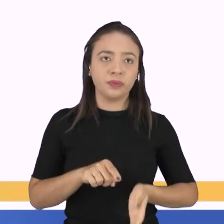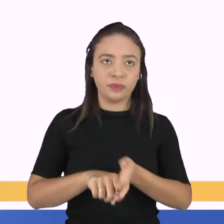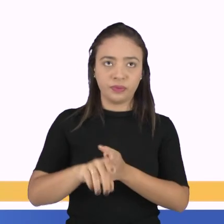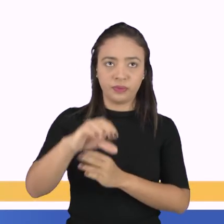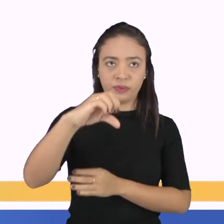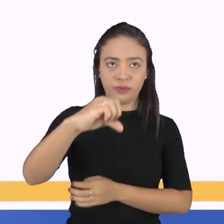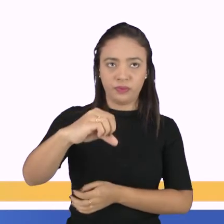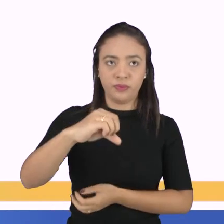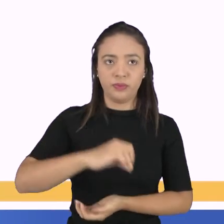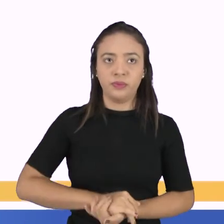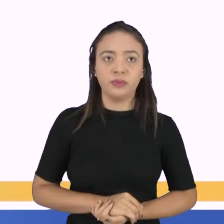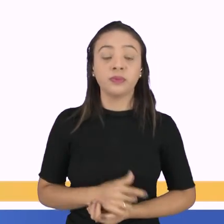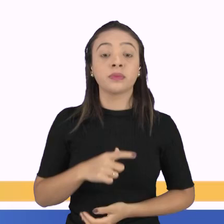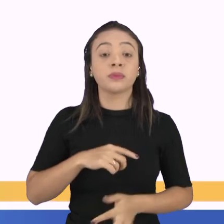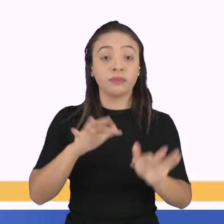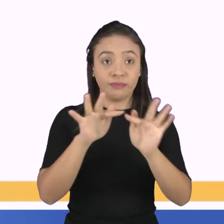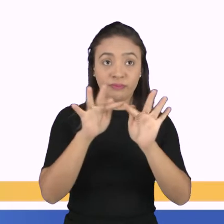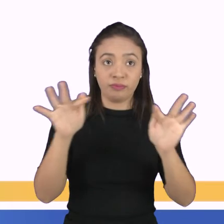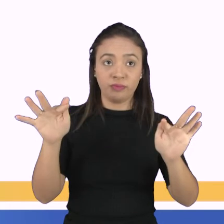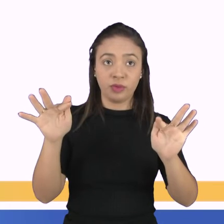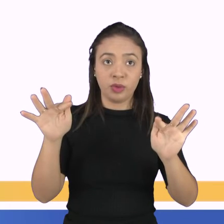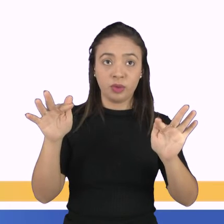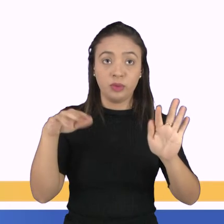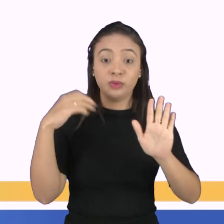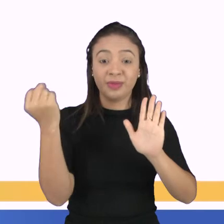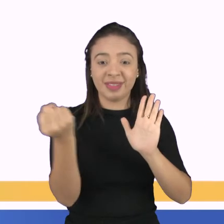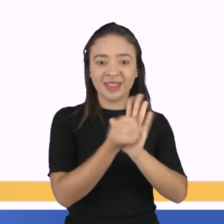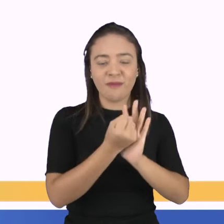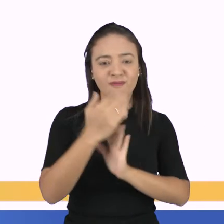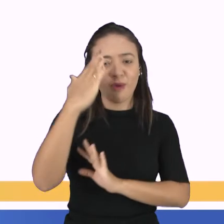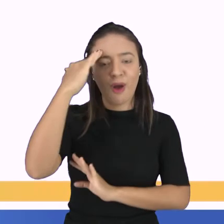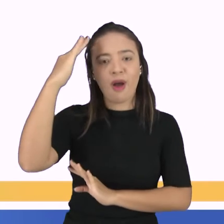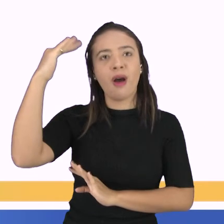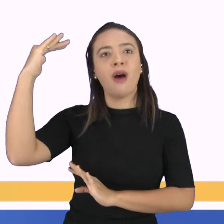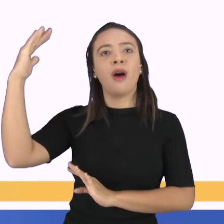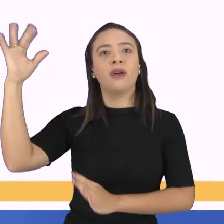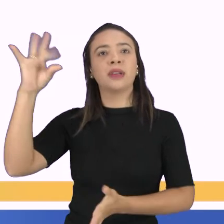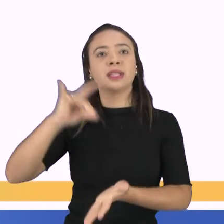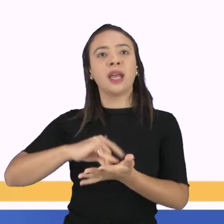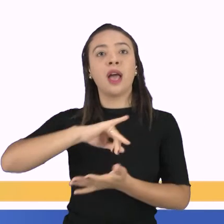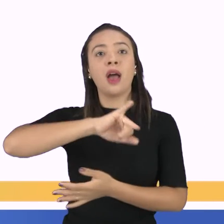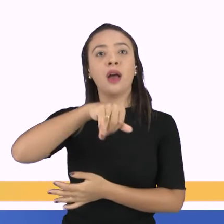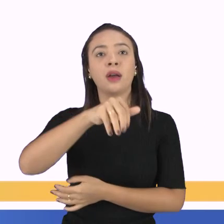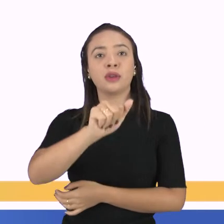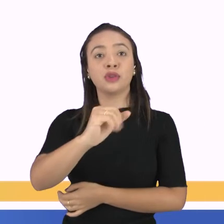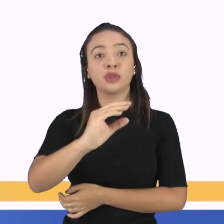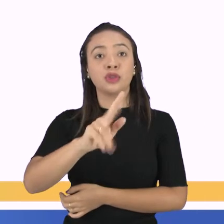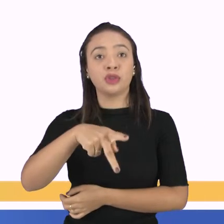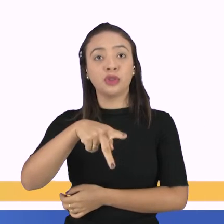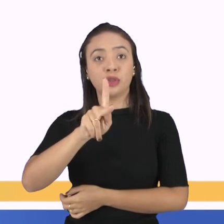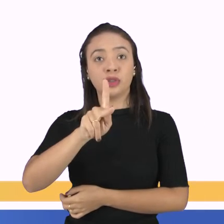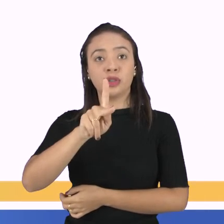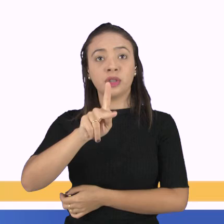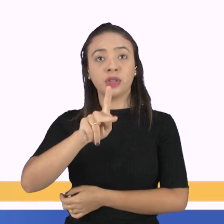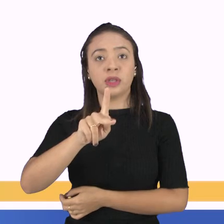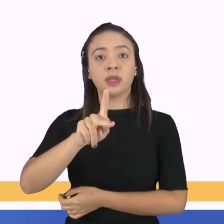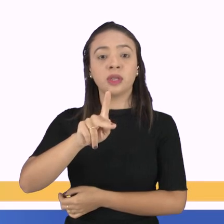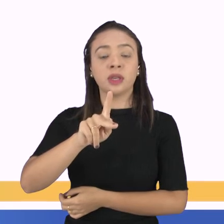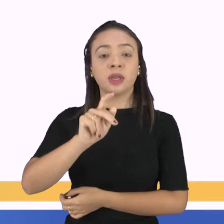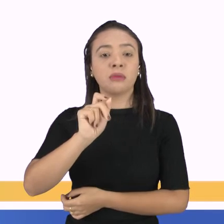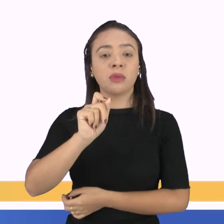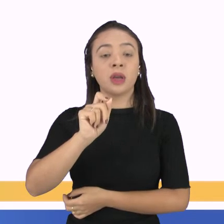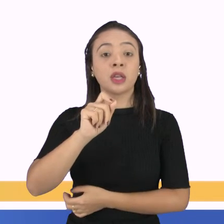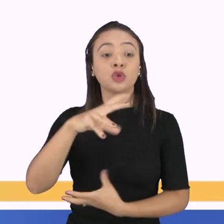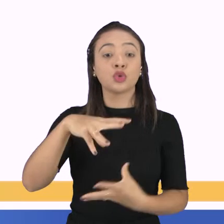Outra frase, pessoal. Um dos símbolos mais famosos é o Jack-o'-lantern, que teve origem em uma